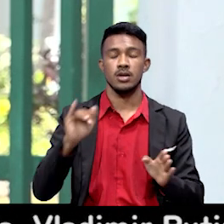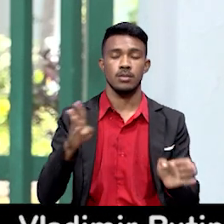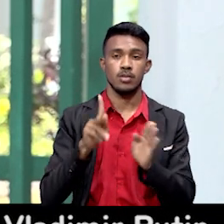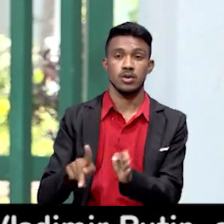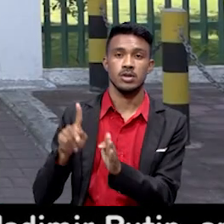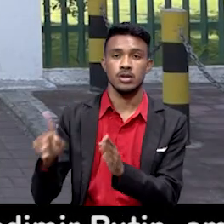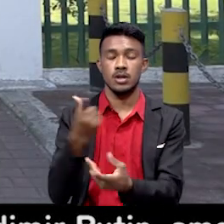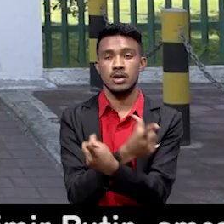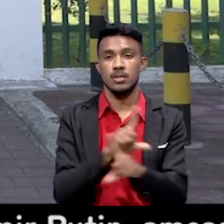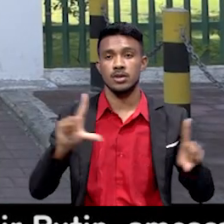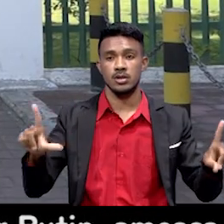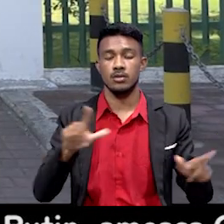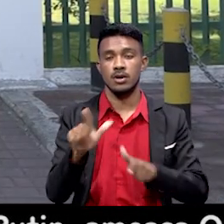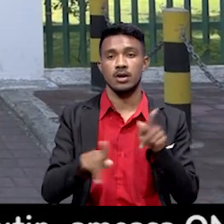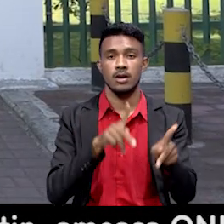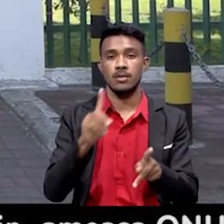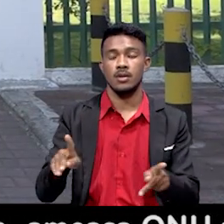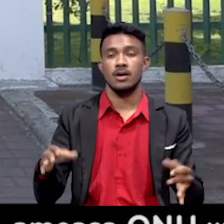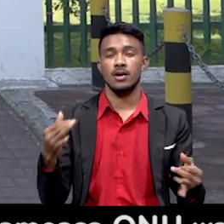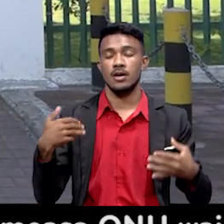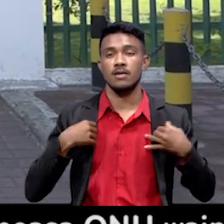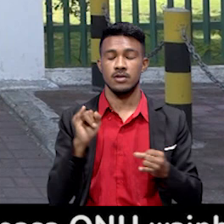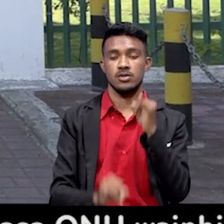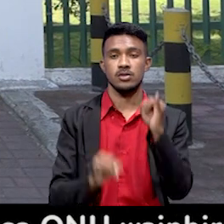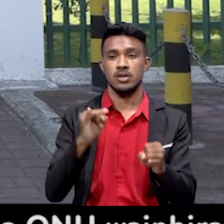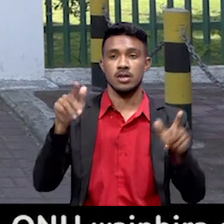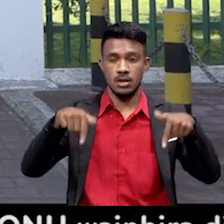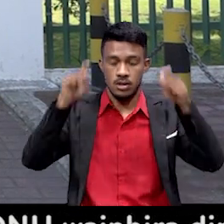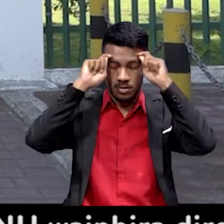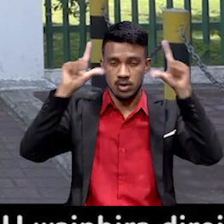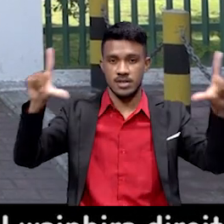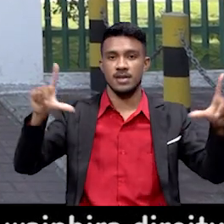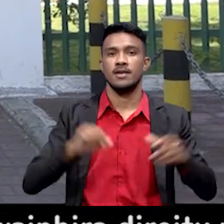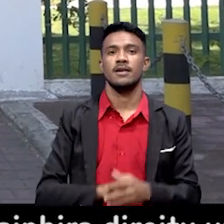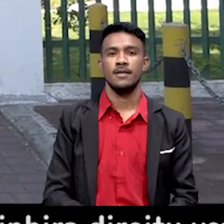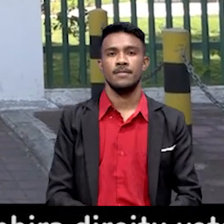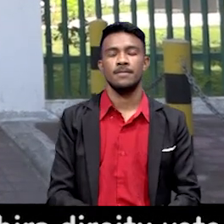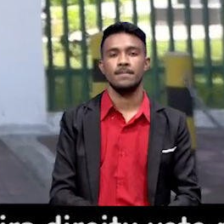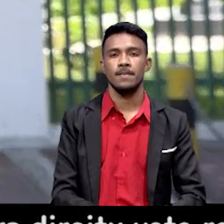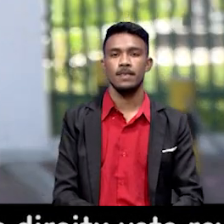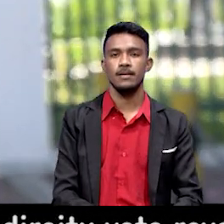libertação povo ka se homos injustiça ia Timor-Leste. Equipa cobertura, ZMN.